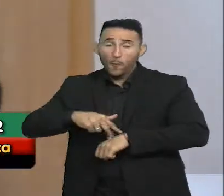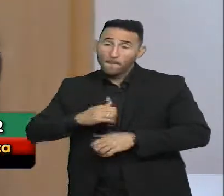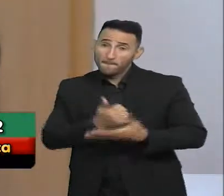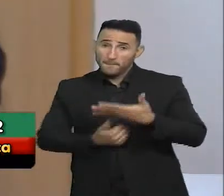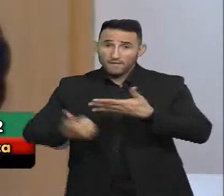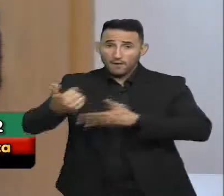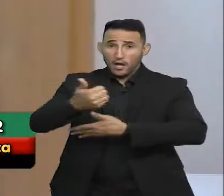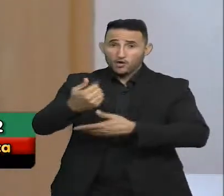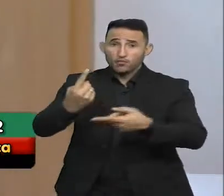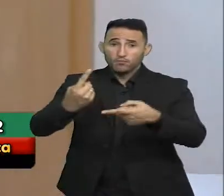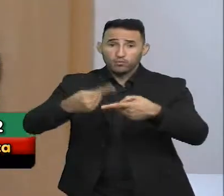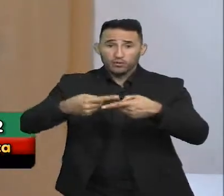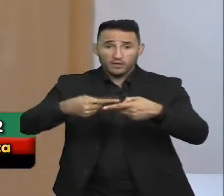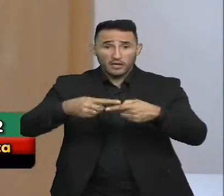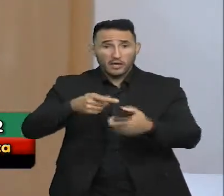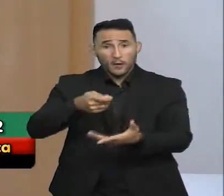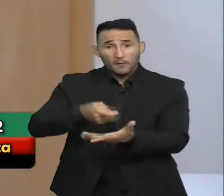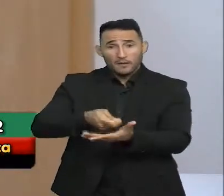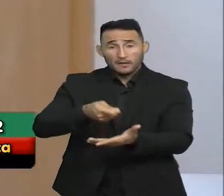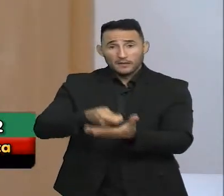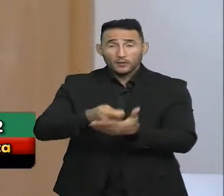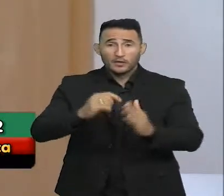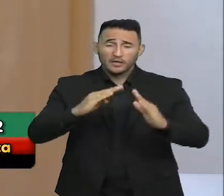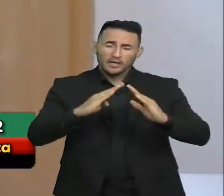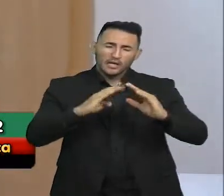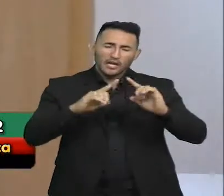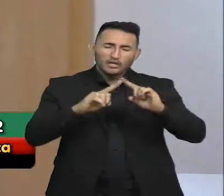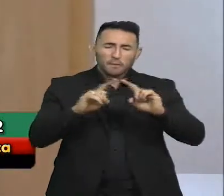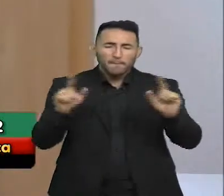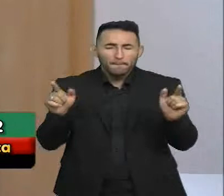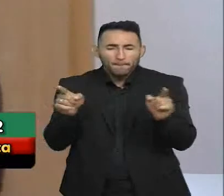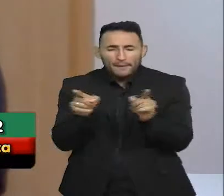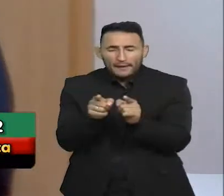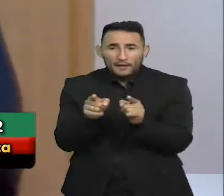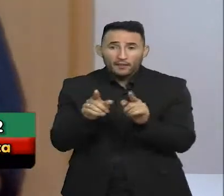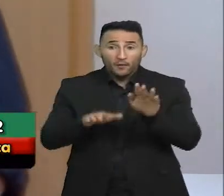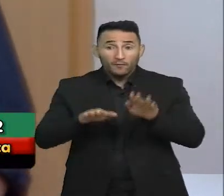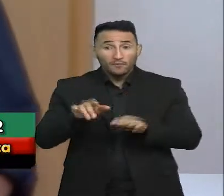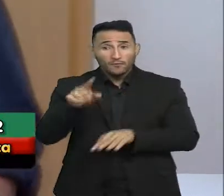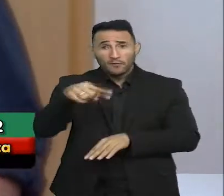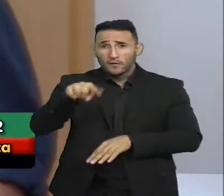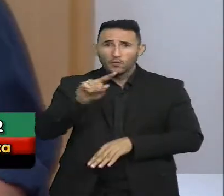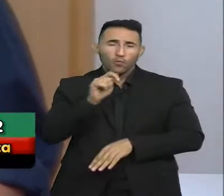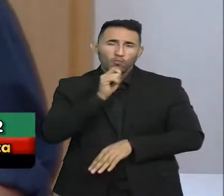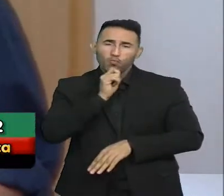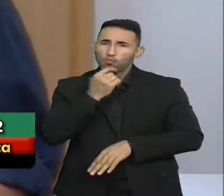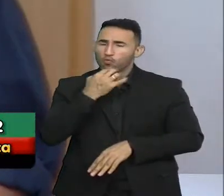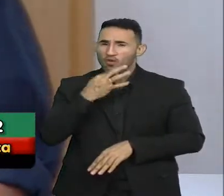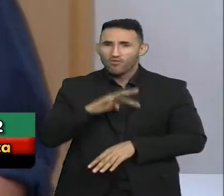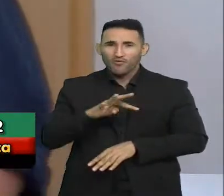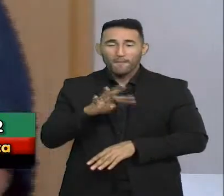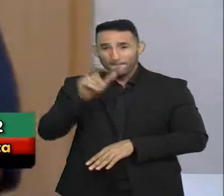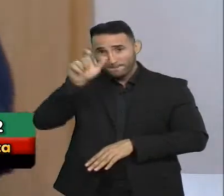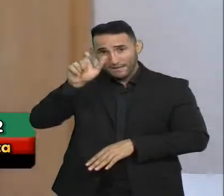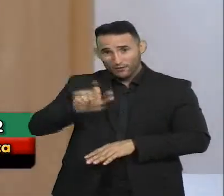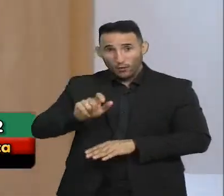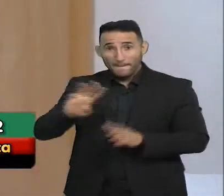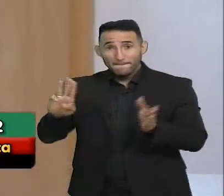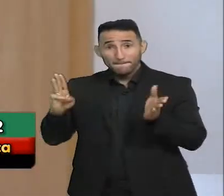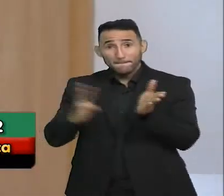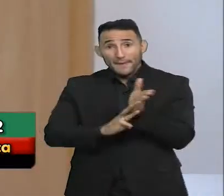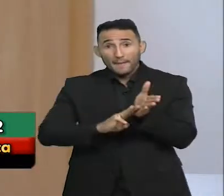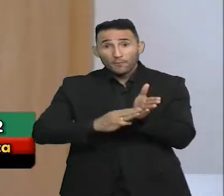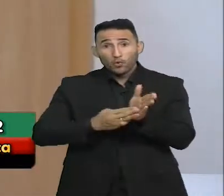sendo de uma congregação, de uma igreja pequena, talvez muitos de vocês nem tenham conhecido um luterano na vida, o que é esse